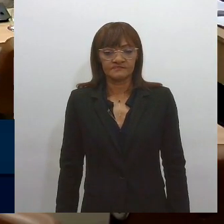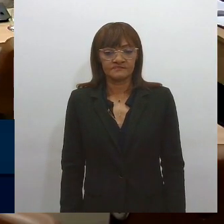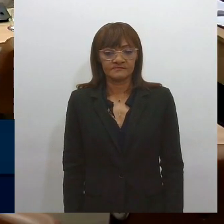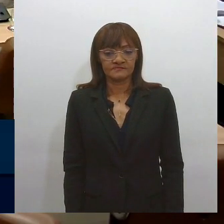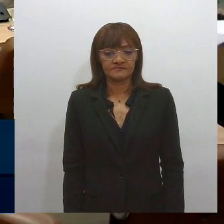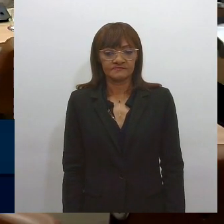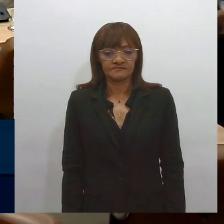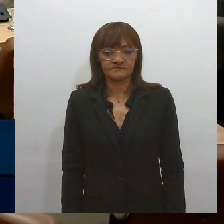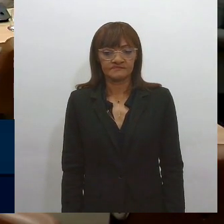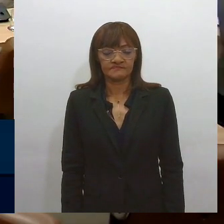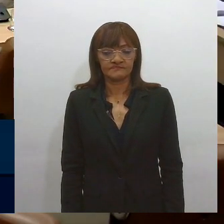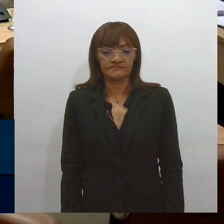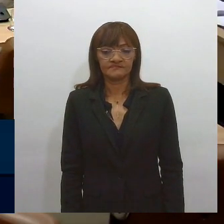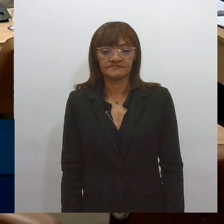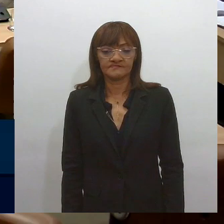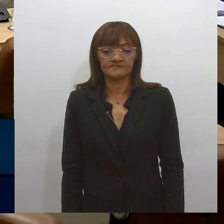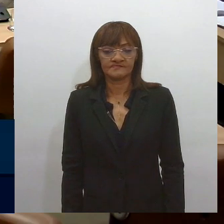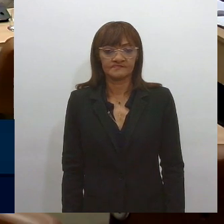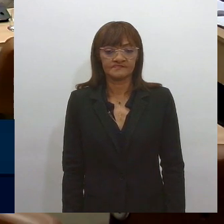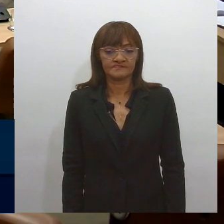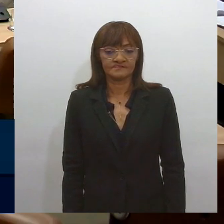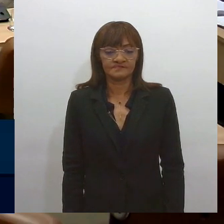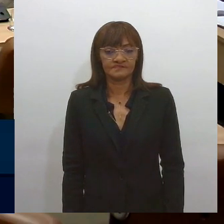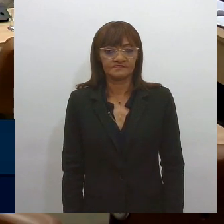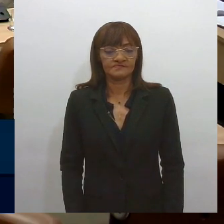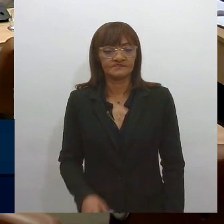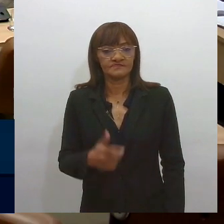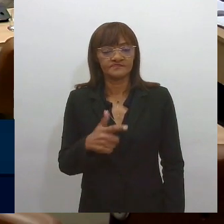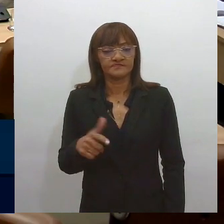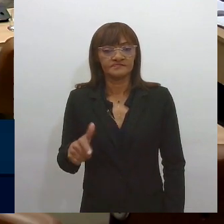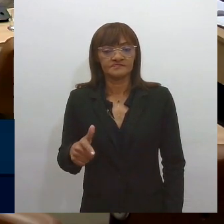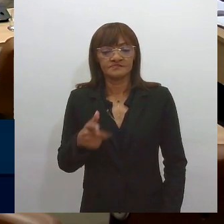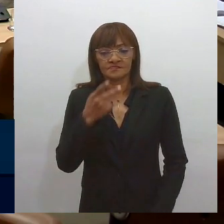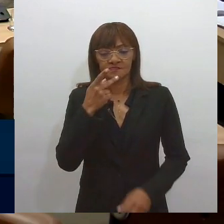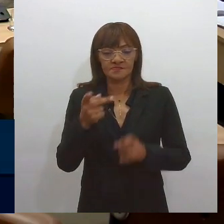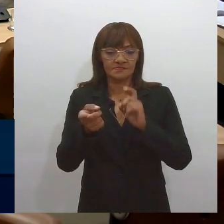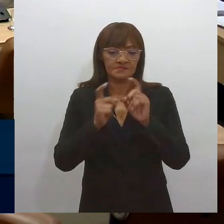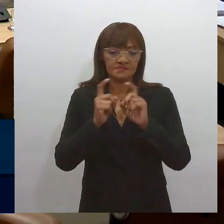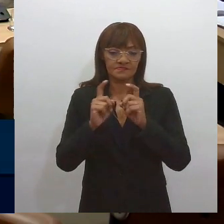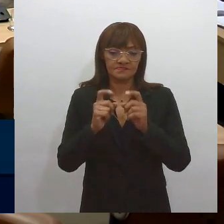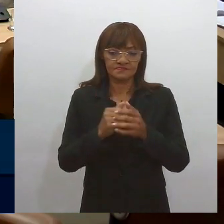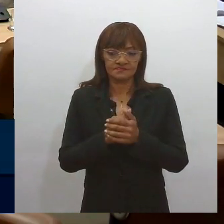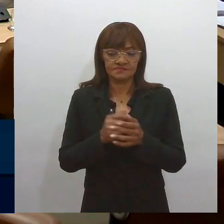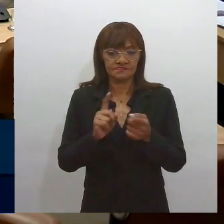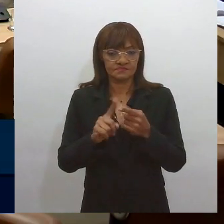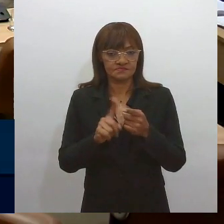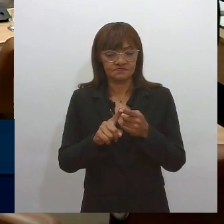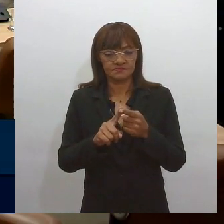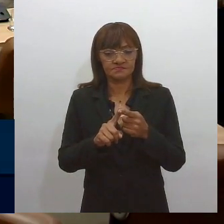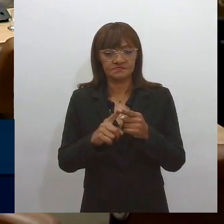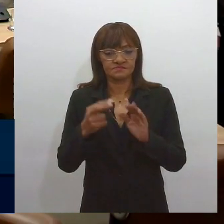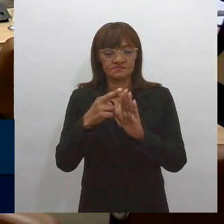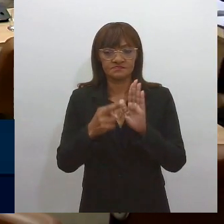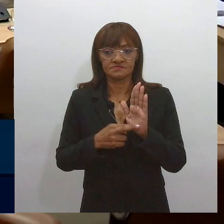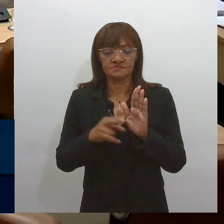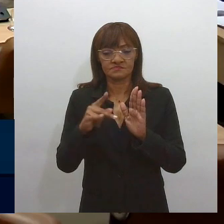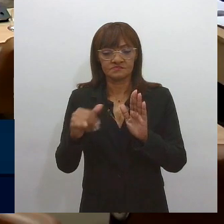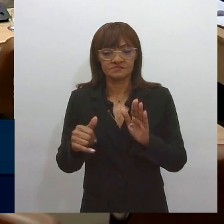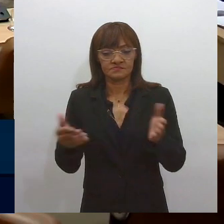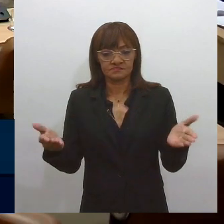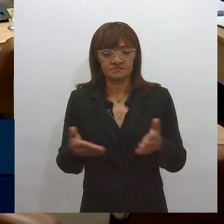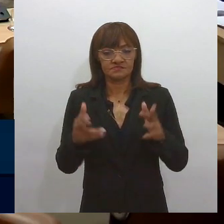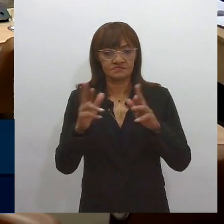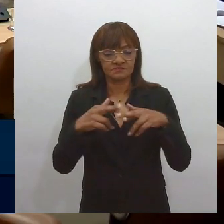não há mais oradores inscrito para o pequeno expediente nem matéria para a ordem do dia passamos ao grande expediente pela ordem deputada